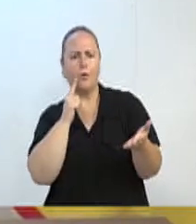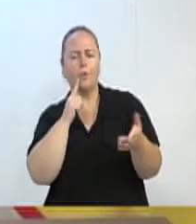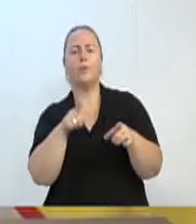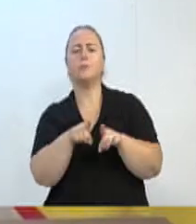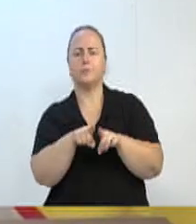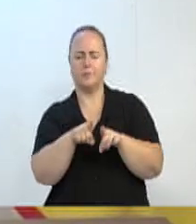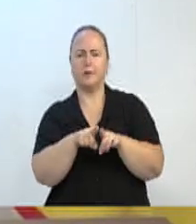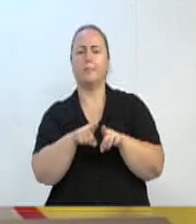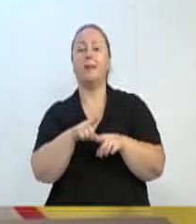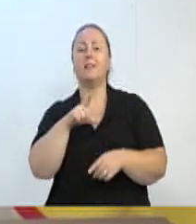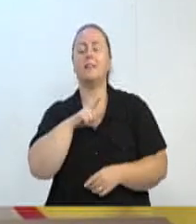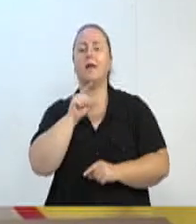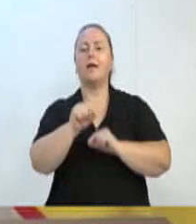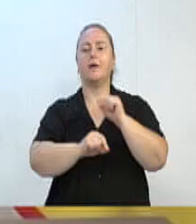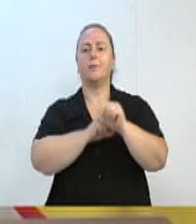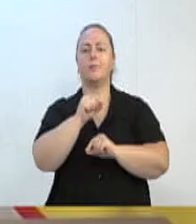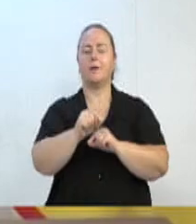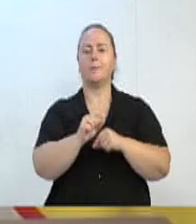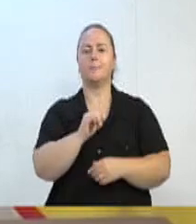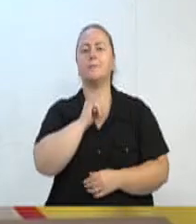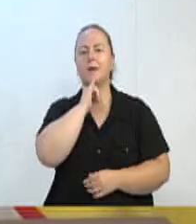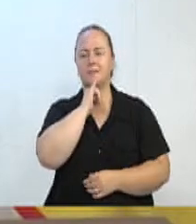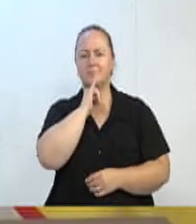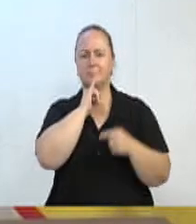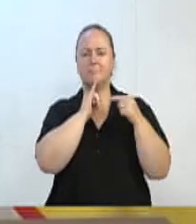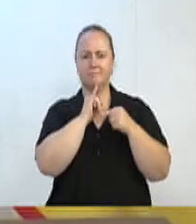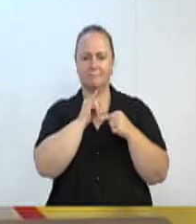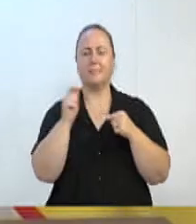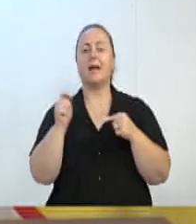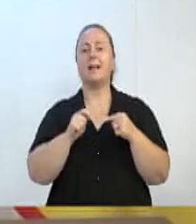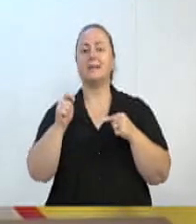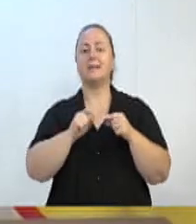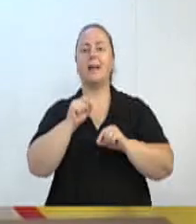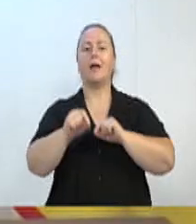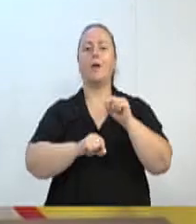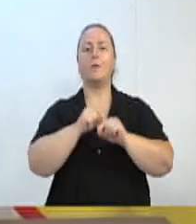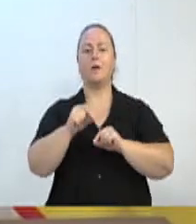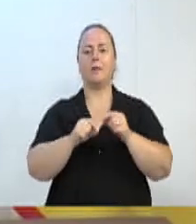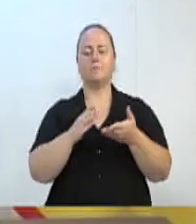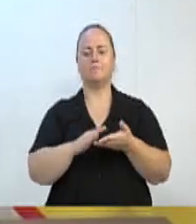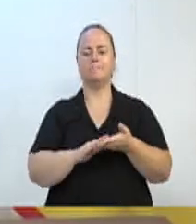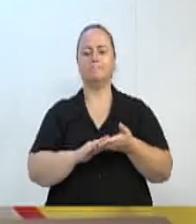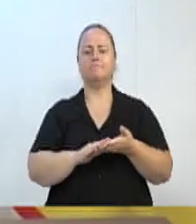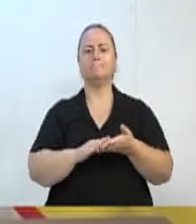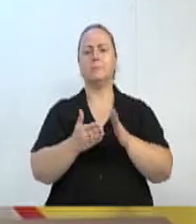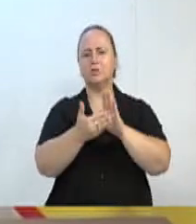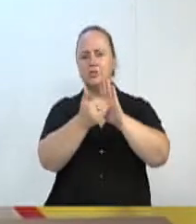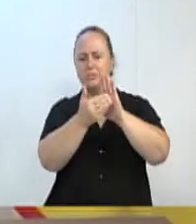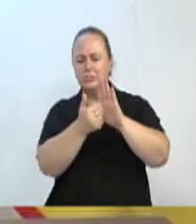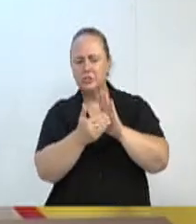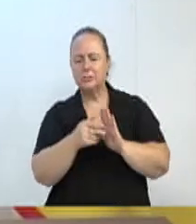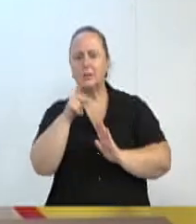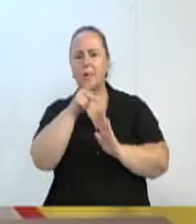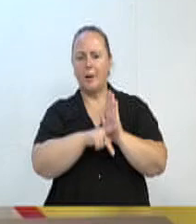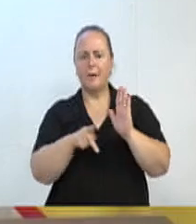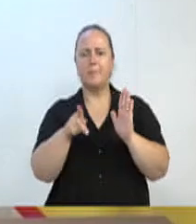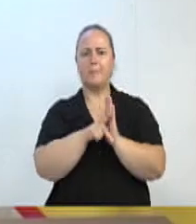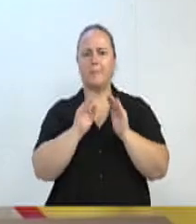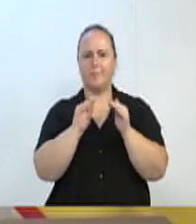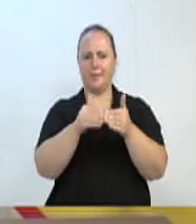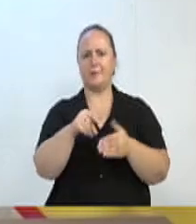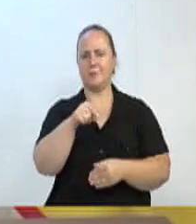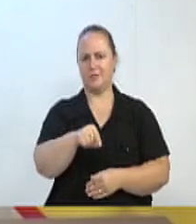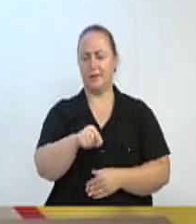várias questões de impostos que são possíveis de serem e deslocados para áreas específicas para projetos específicos que muitas vezes